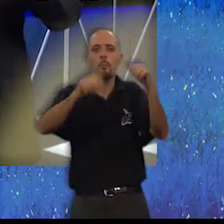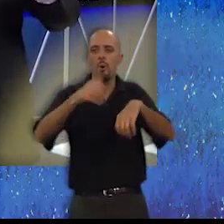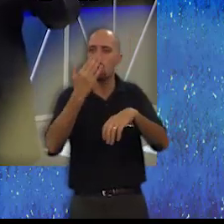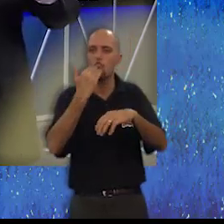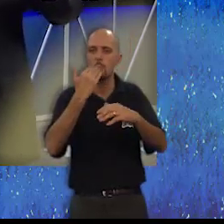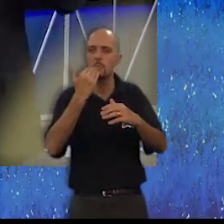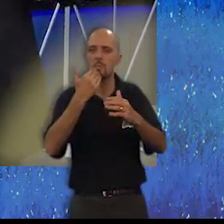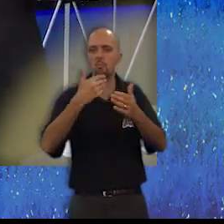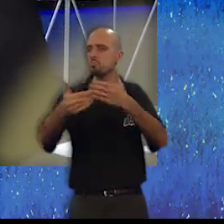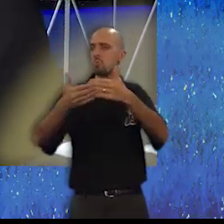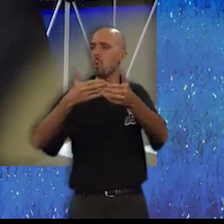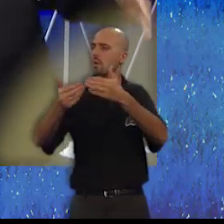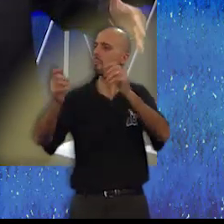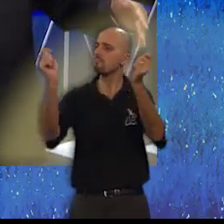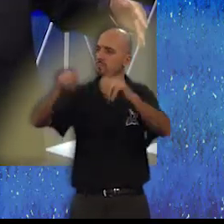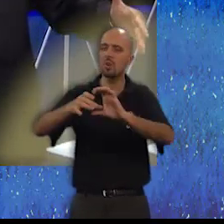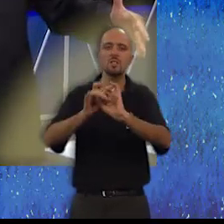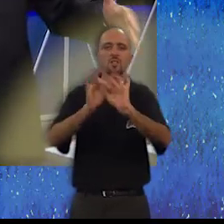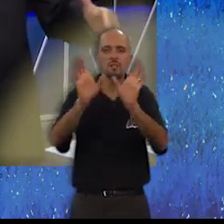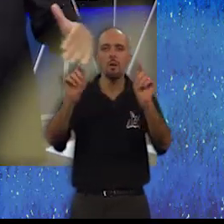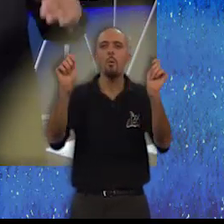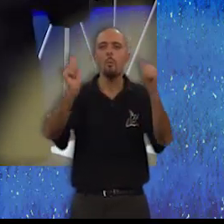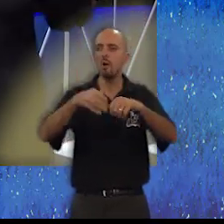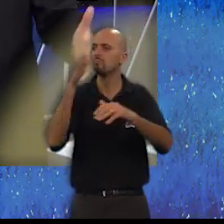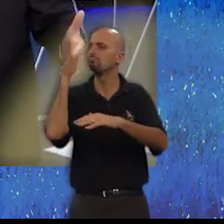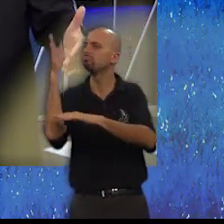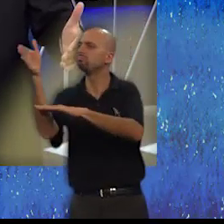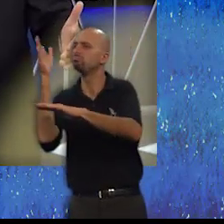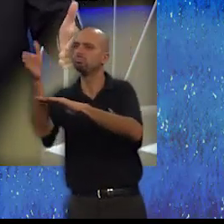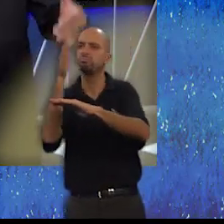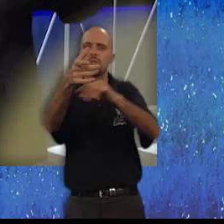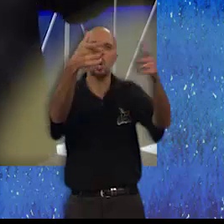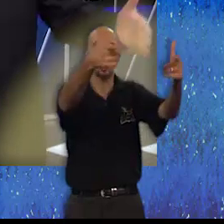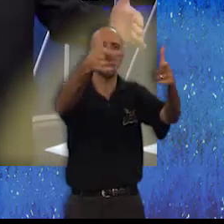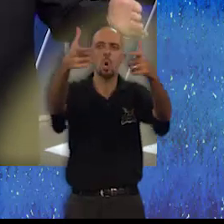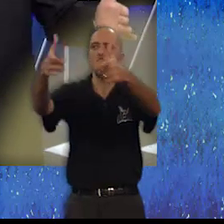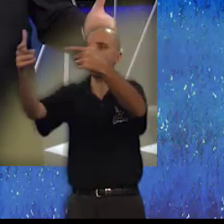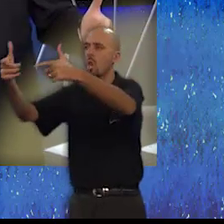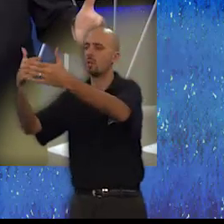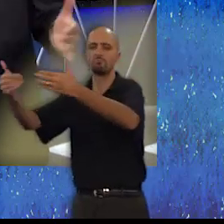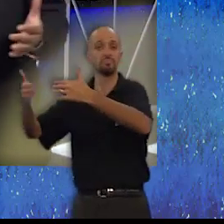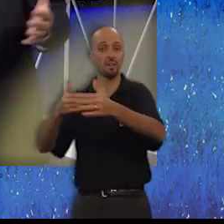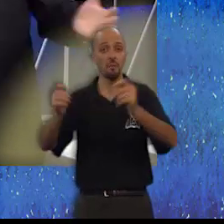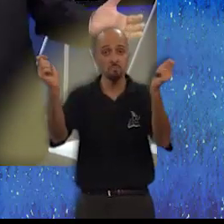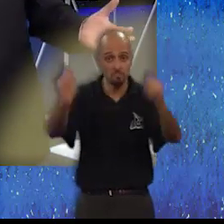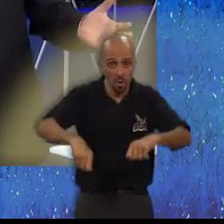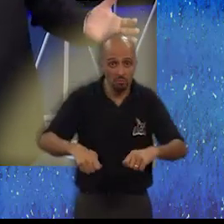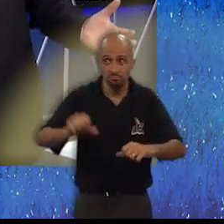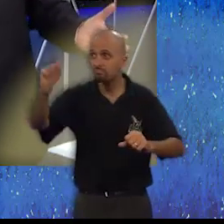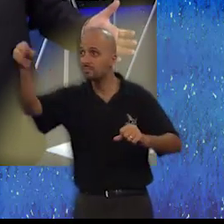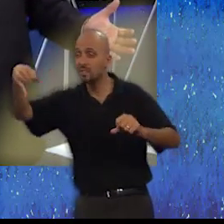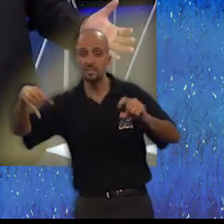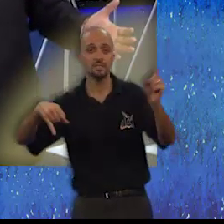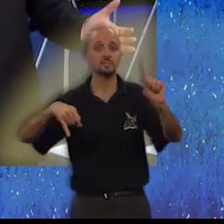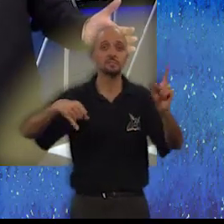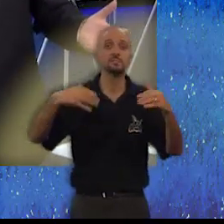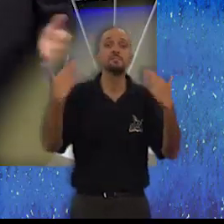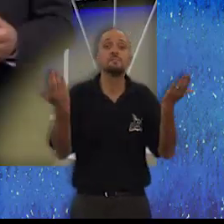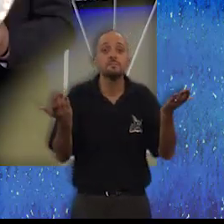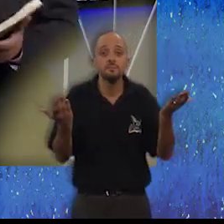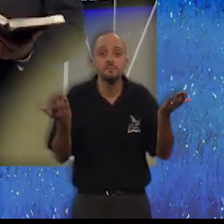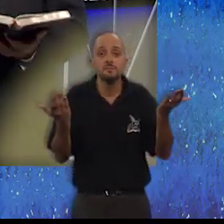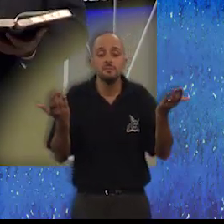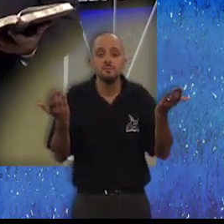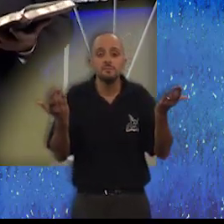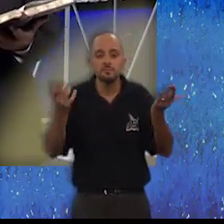comer qualquer comida, a gente pode frequentar qualquer lugar, a gente pode fazer isso, pode fazer aquilo. As pessoas querem saber exatamente isso. Em